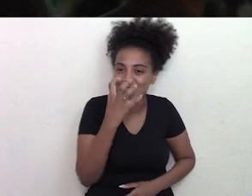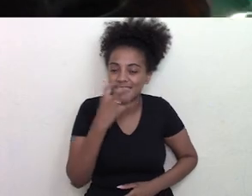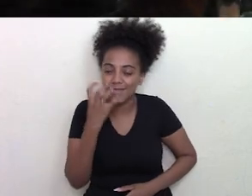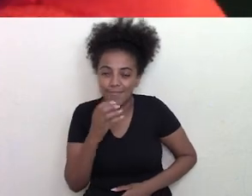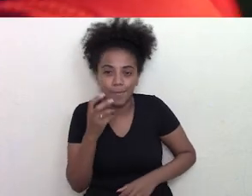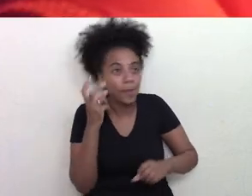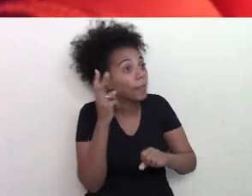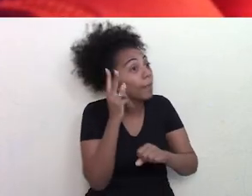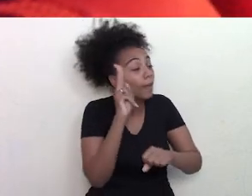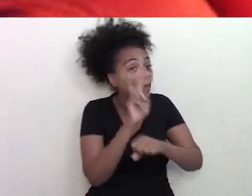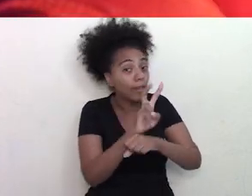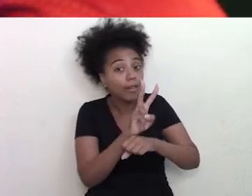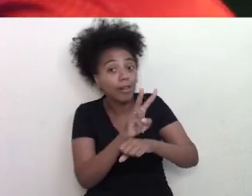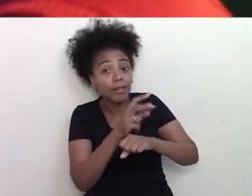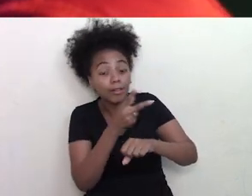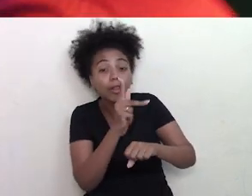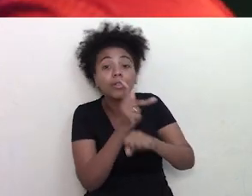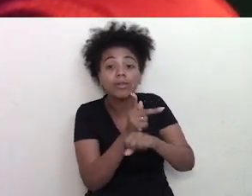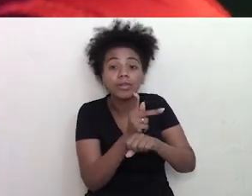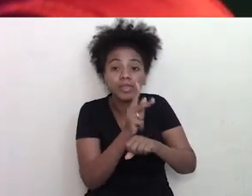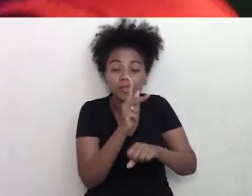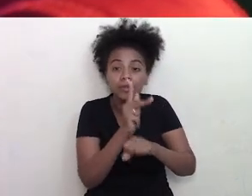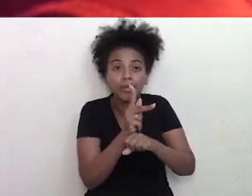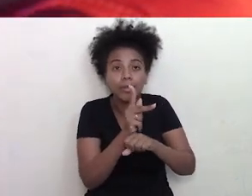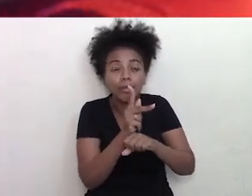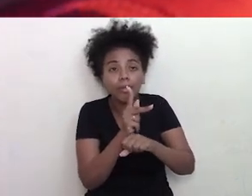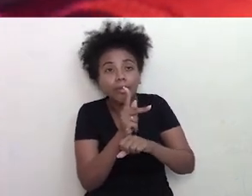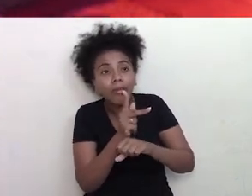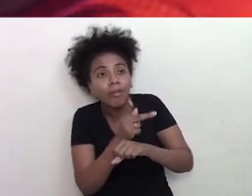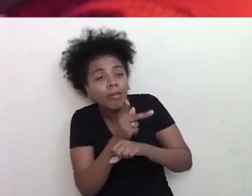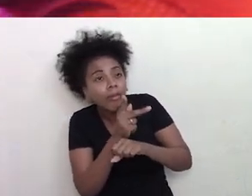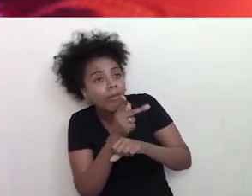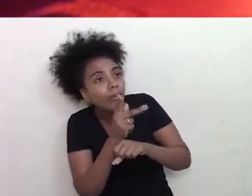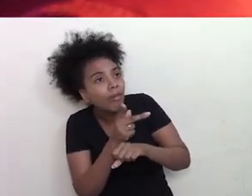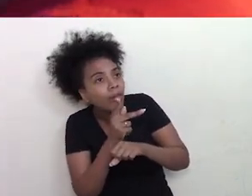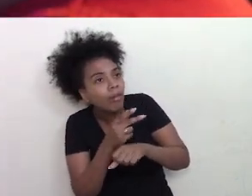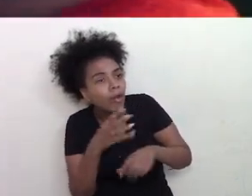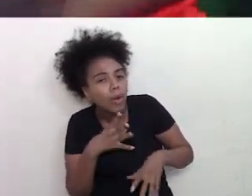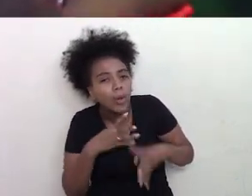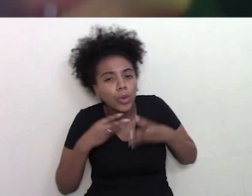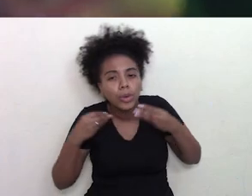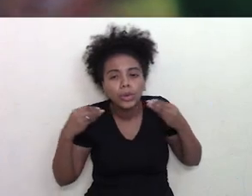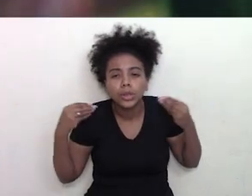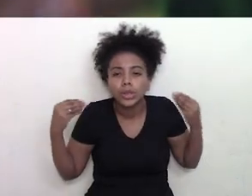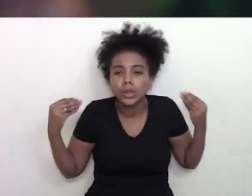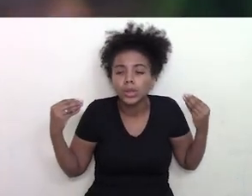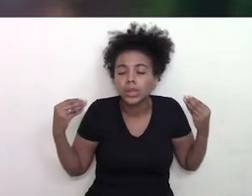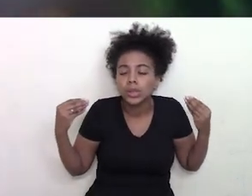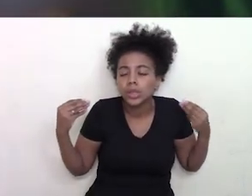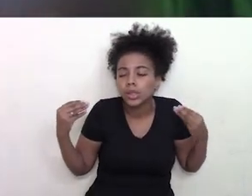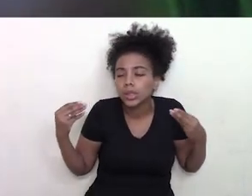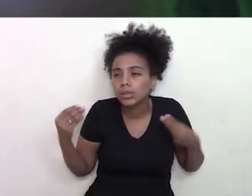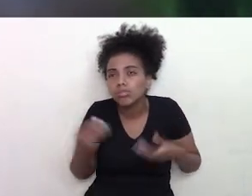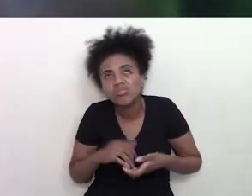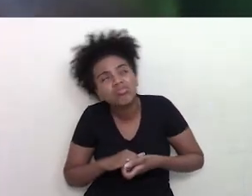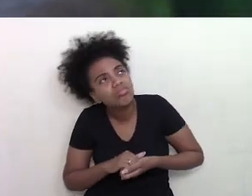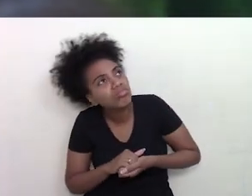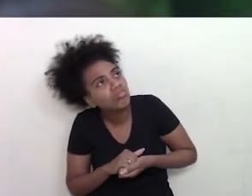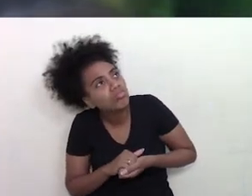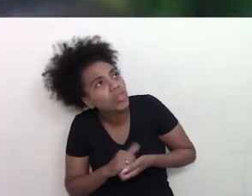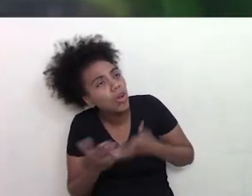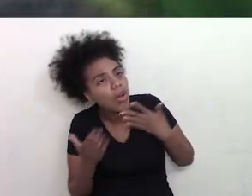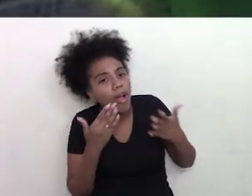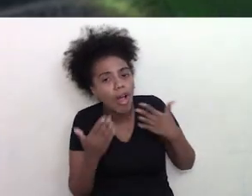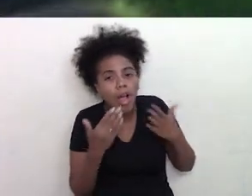Filmando, eu tava quieto no meu canto, cabelo bem cortado, perfume exalando, daquele jeito que eu sei que você gosta. Mas eu te dei um